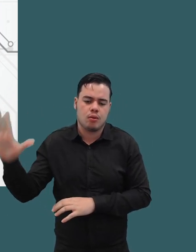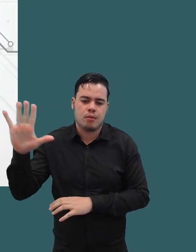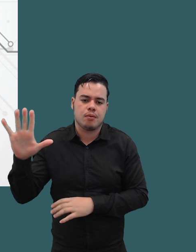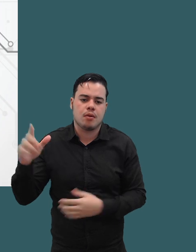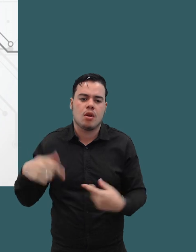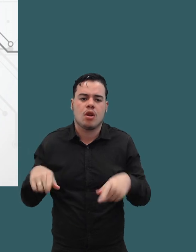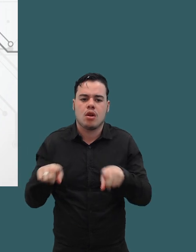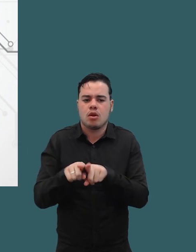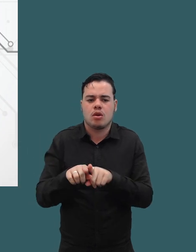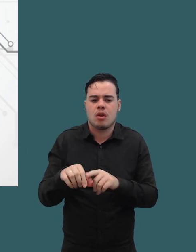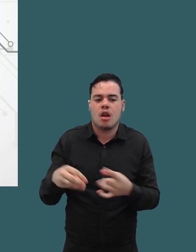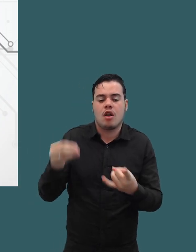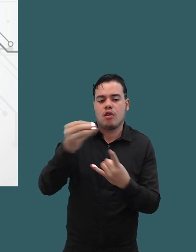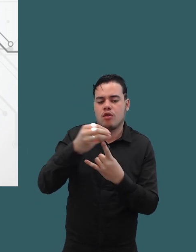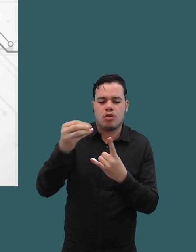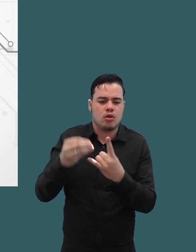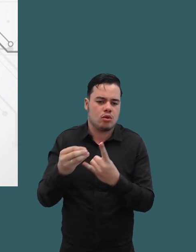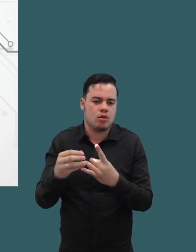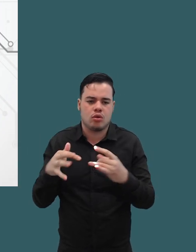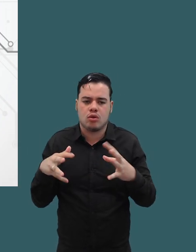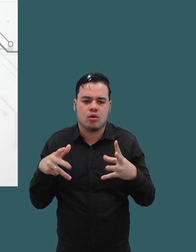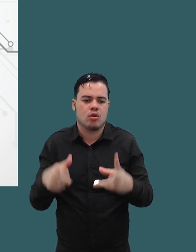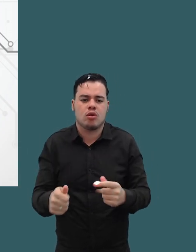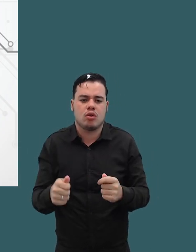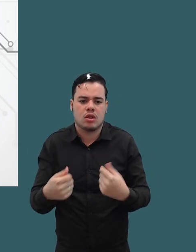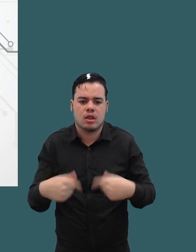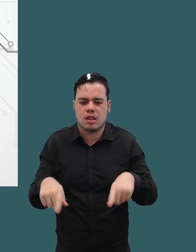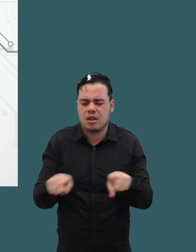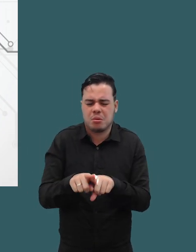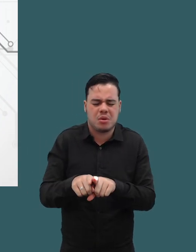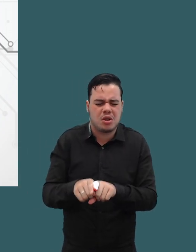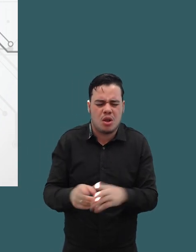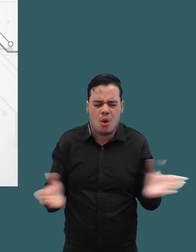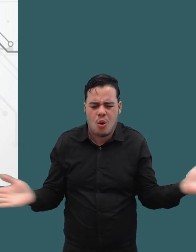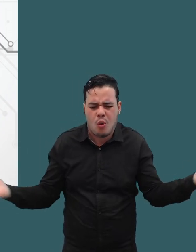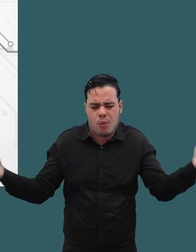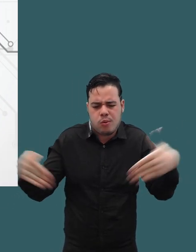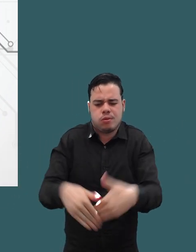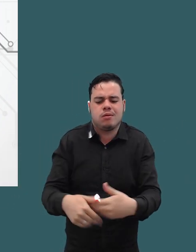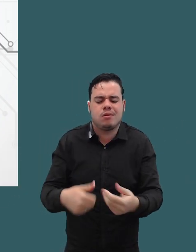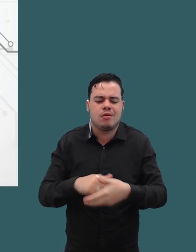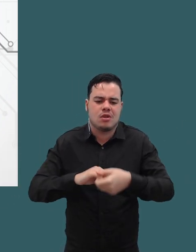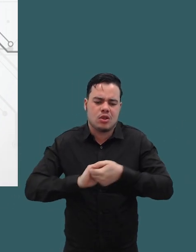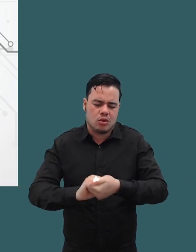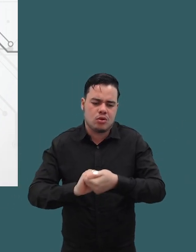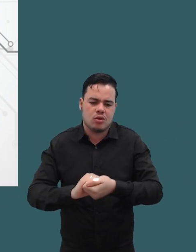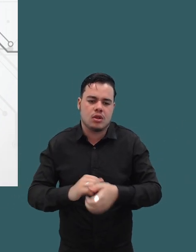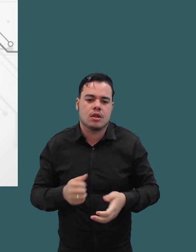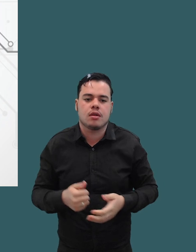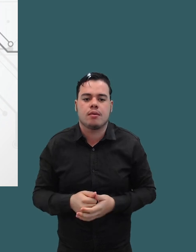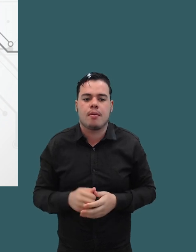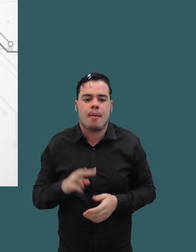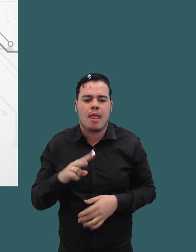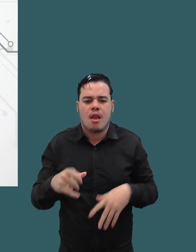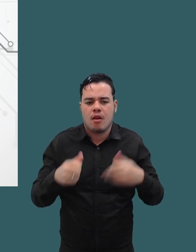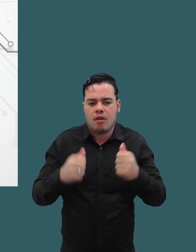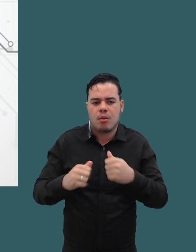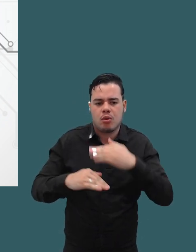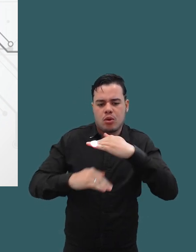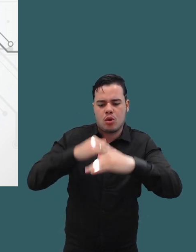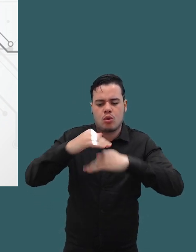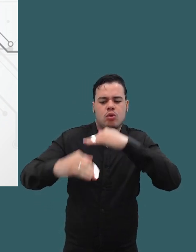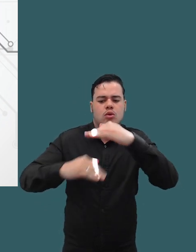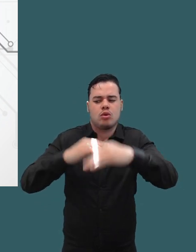ou a Fiocruz, que eu sei que está concorrendo também, vamos poder construir